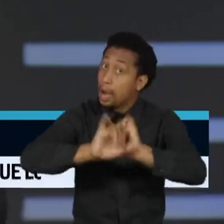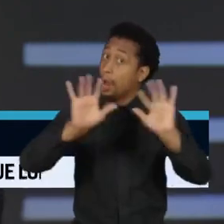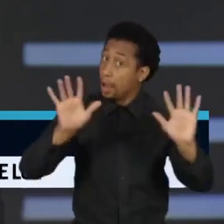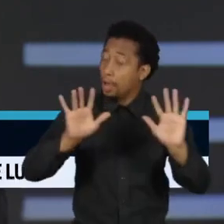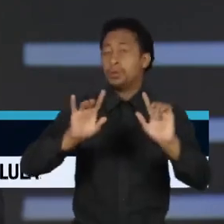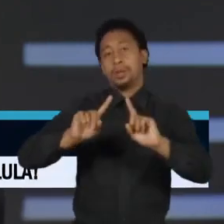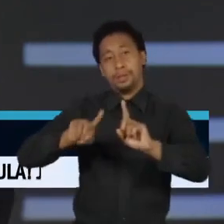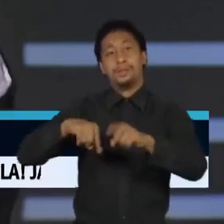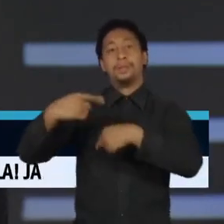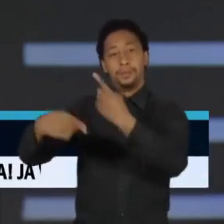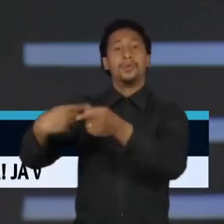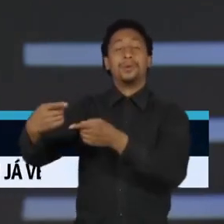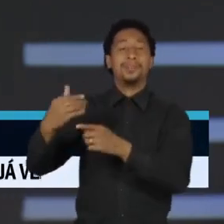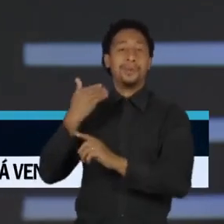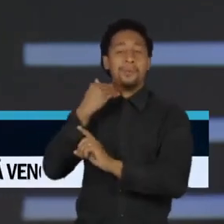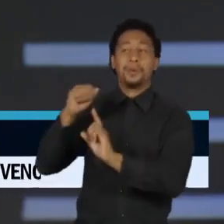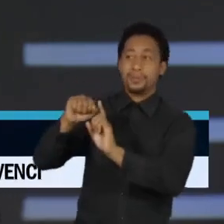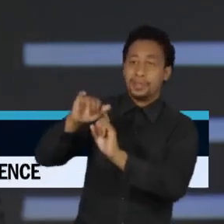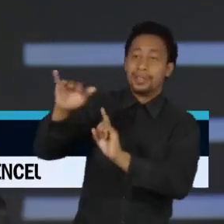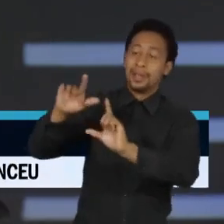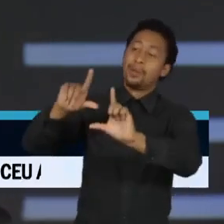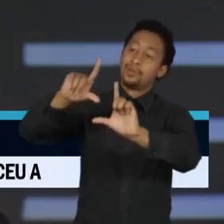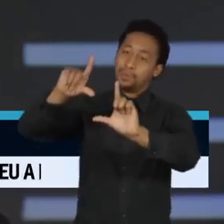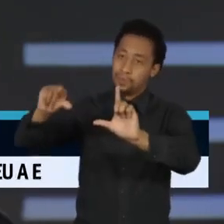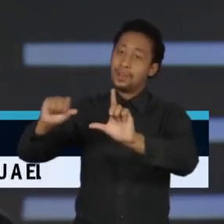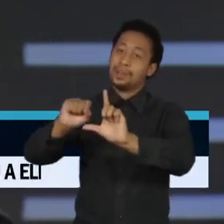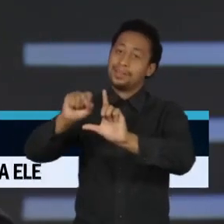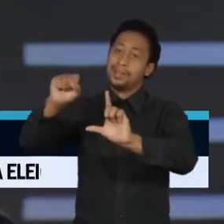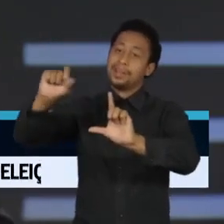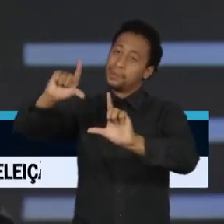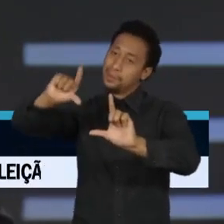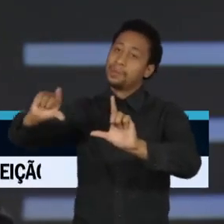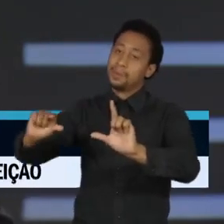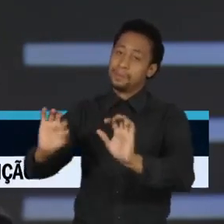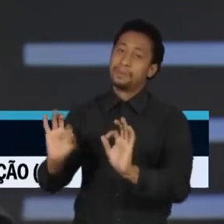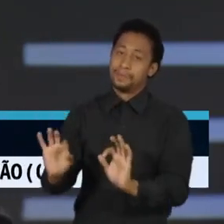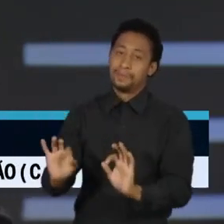obviamente, o mercado e o Banco Central reduzam um pouco essa expectativa de juros.